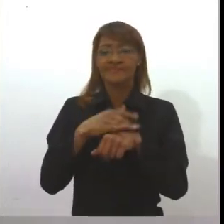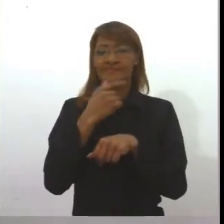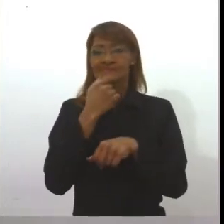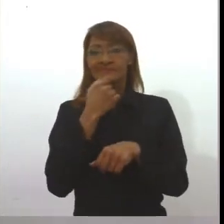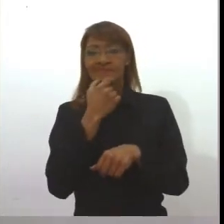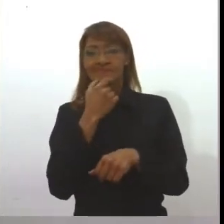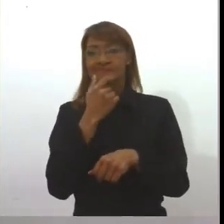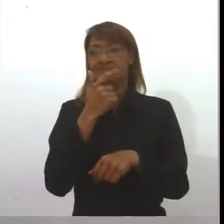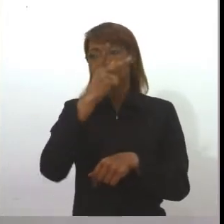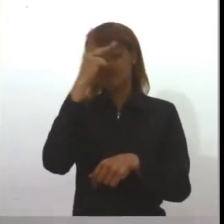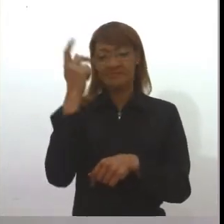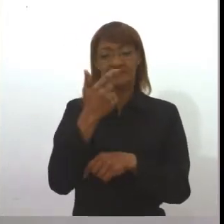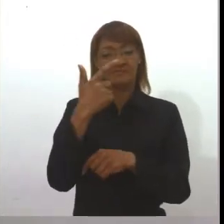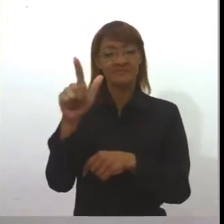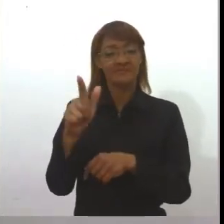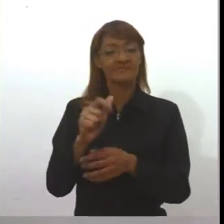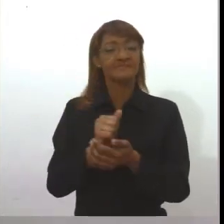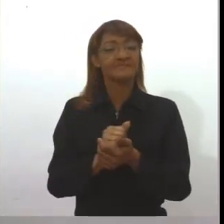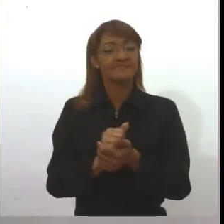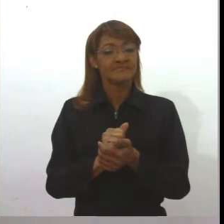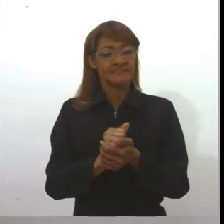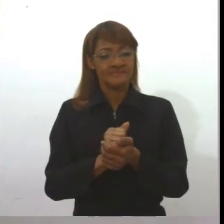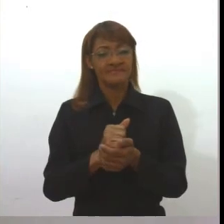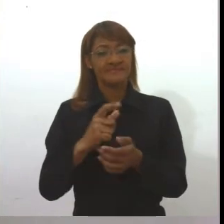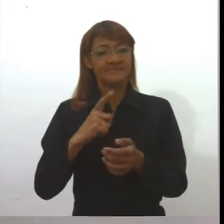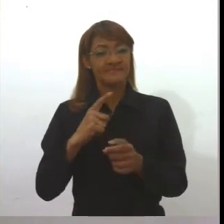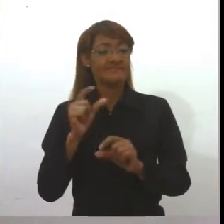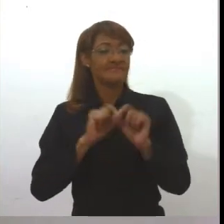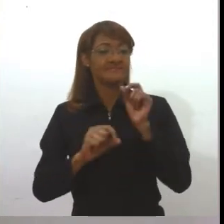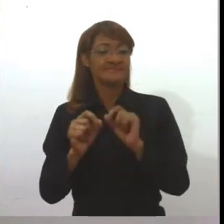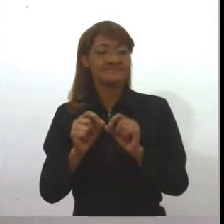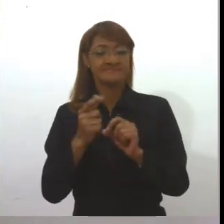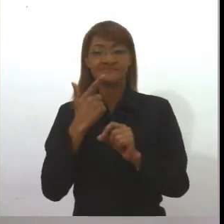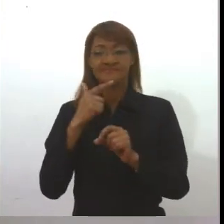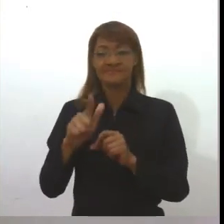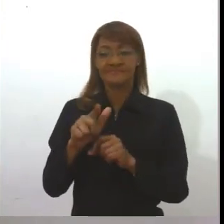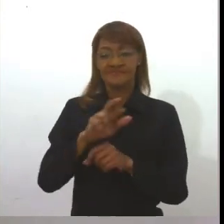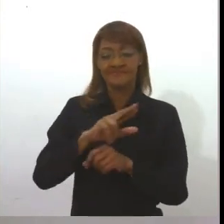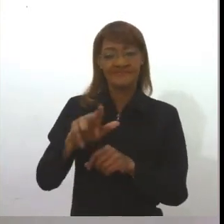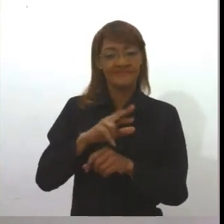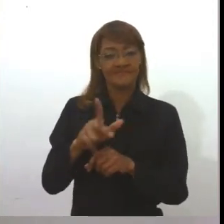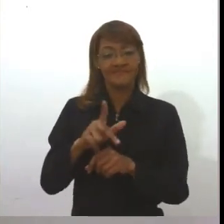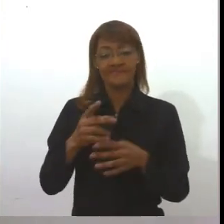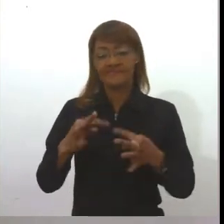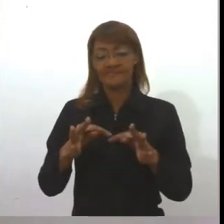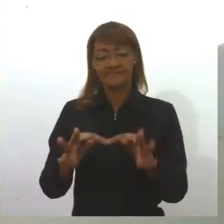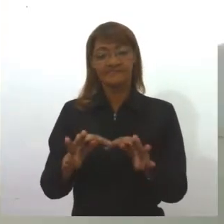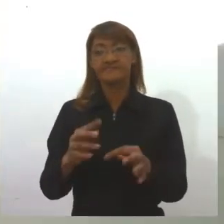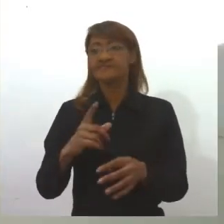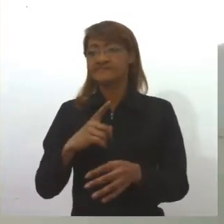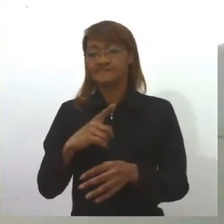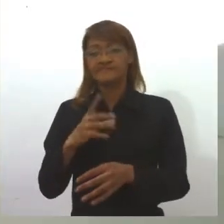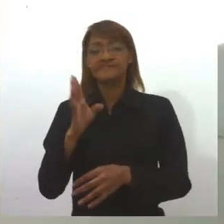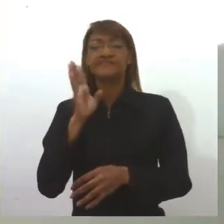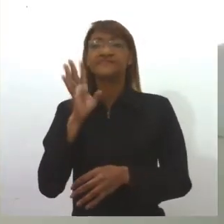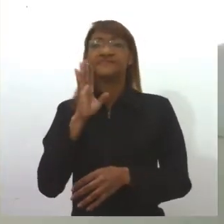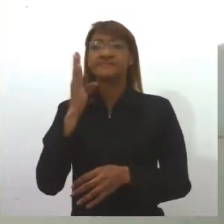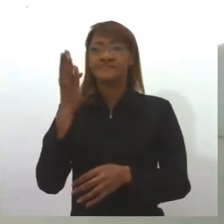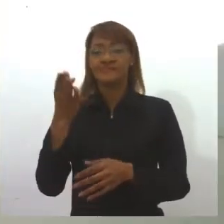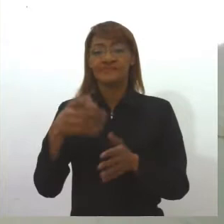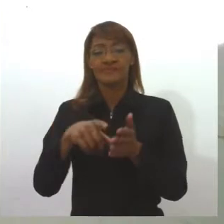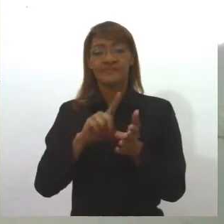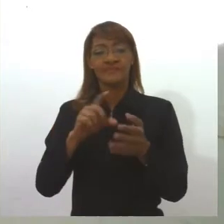fora que trabalham diretamente nesse universo da inovação e da tecnologia, né? E é muito legal, ali, como você mesmo